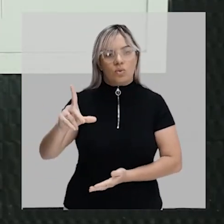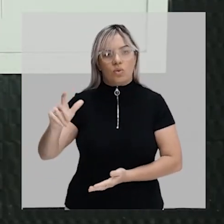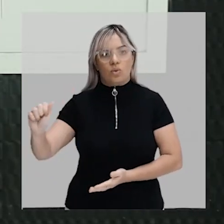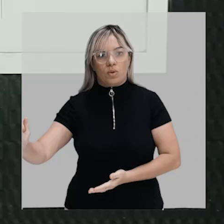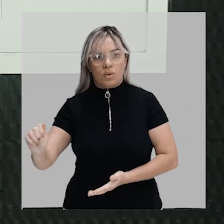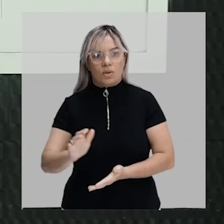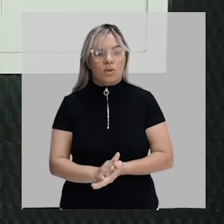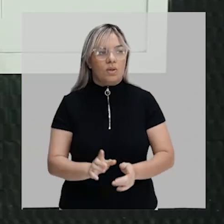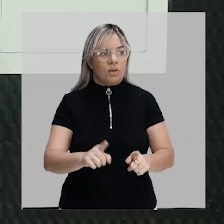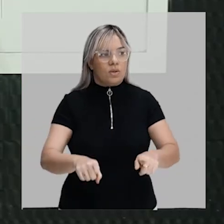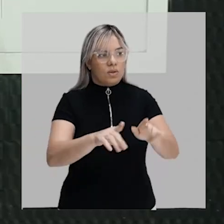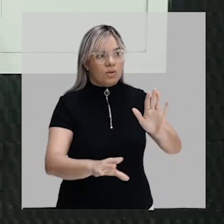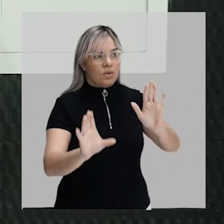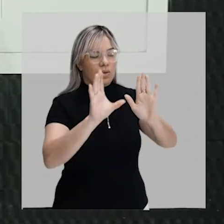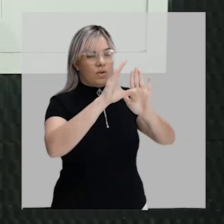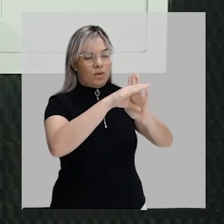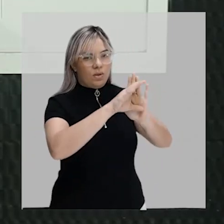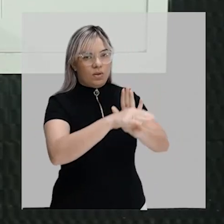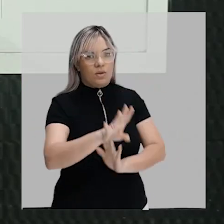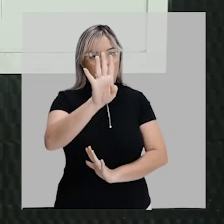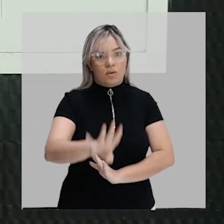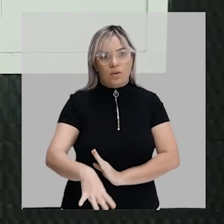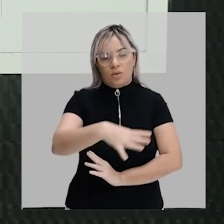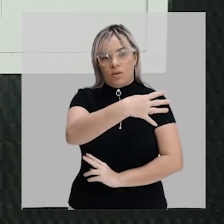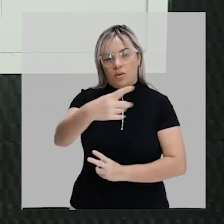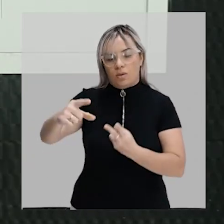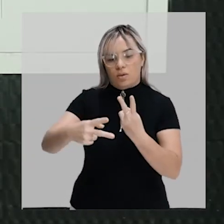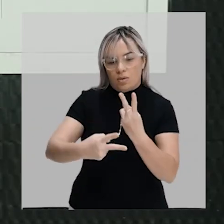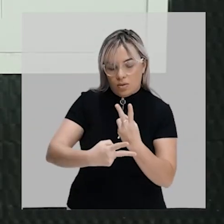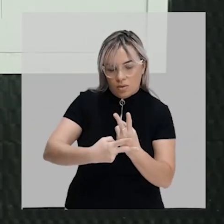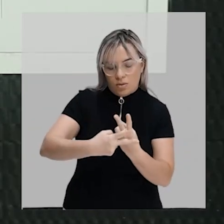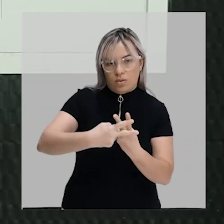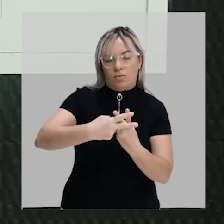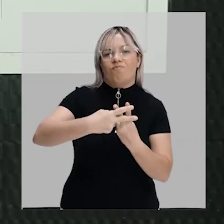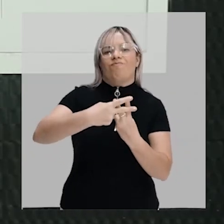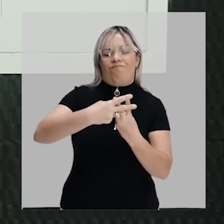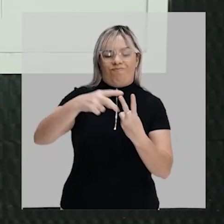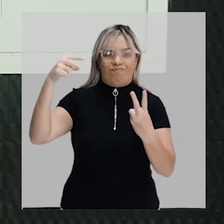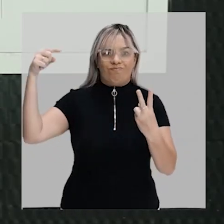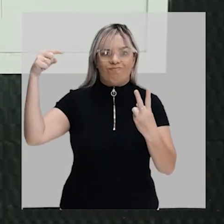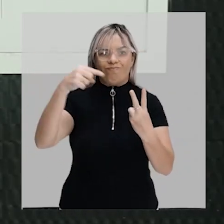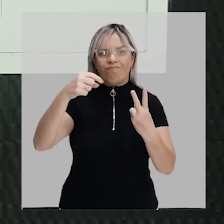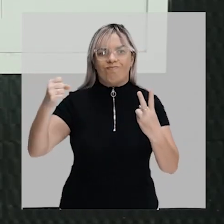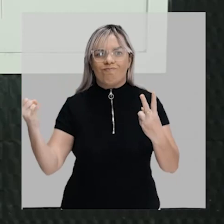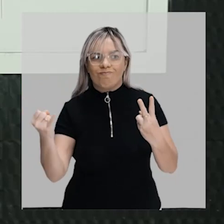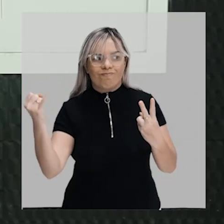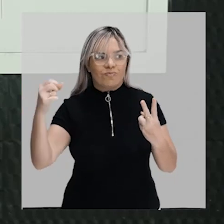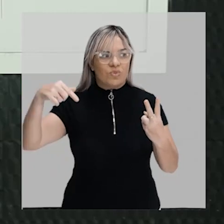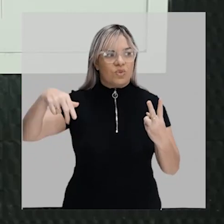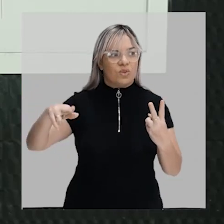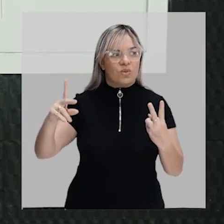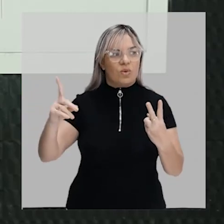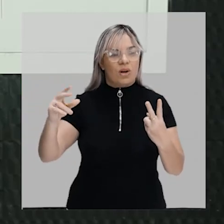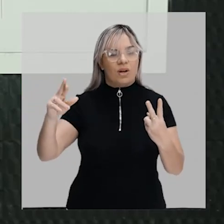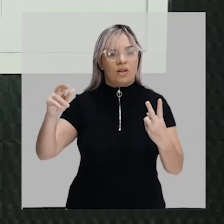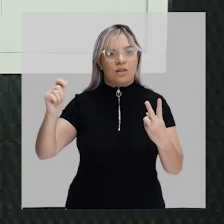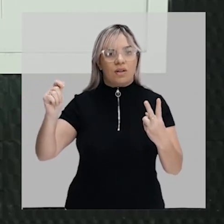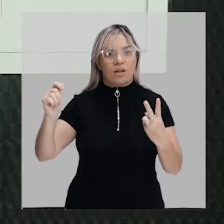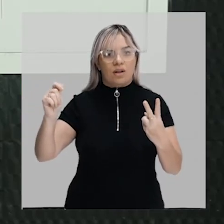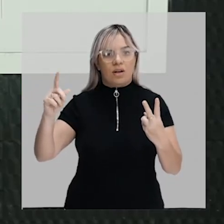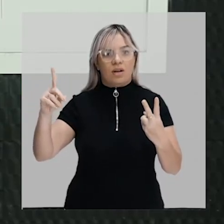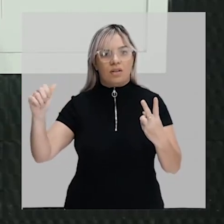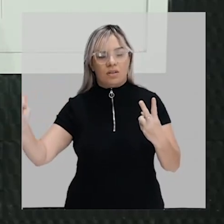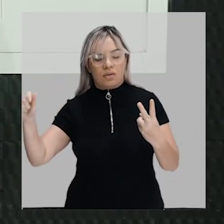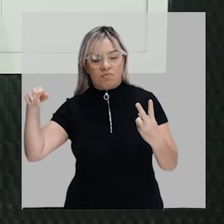dar o conceito também de matriz quadrada essa Matriz aqui é bastante importante a matriz quadrada Talvez